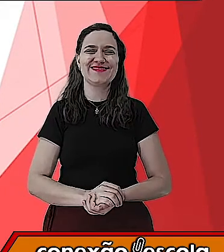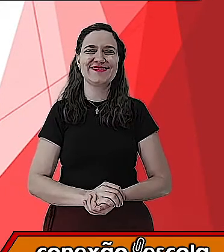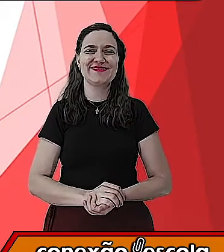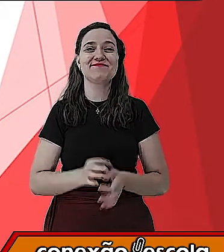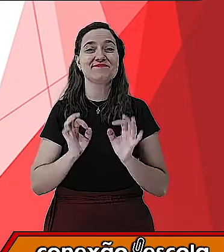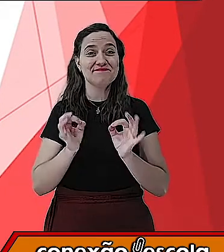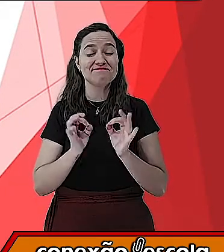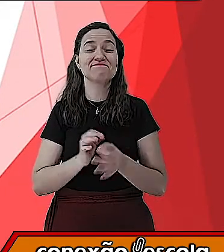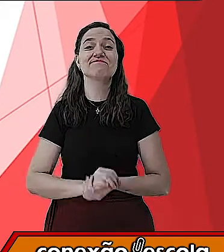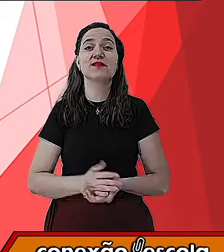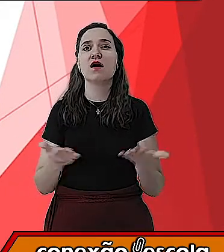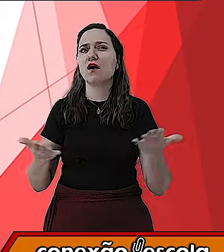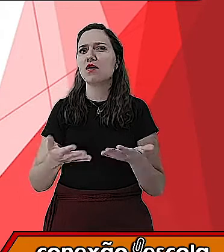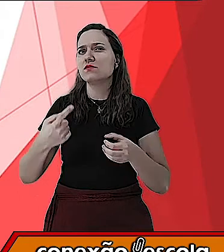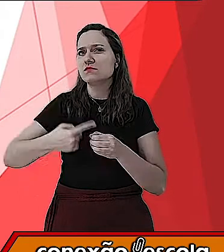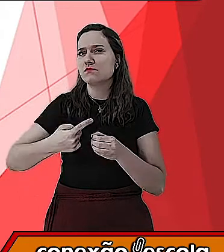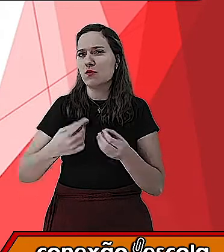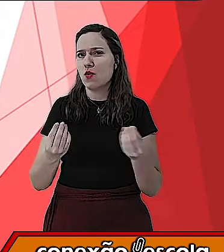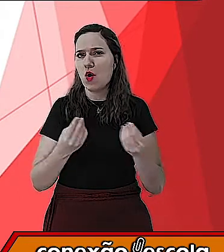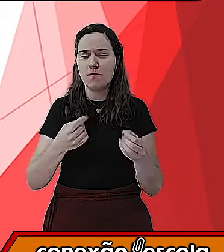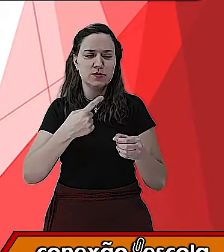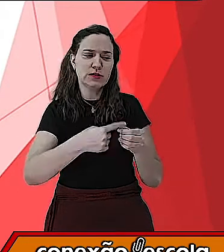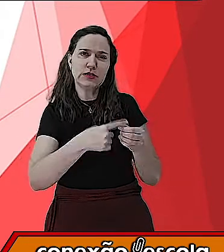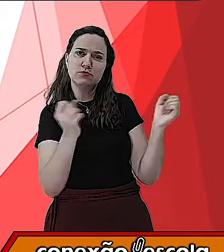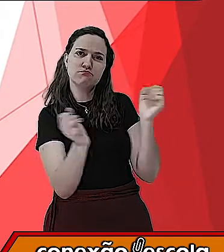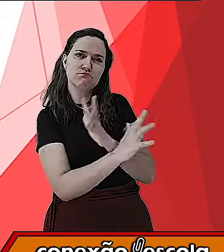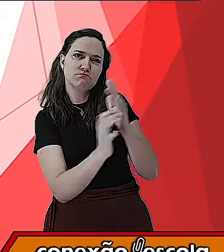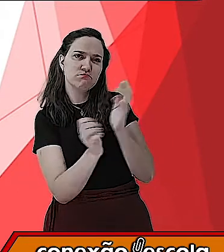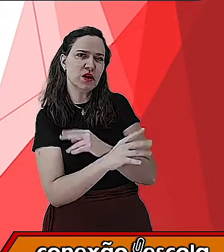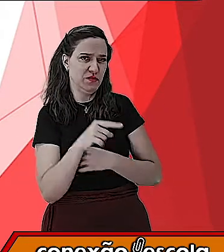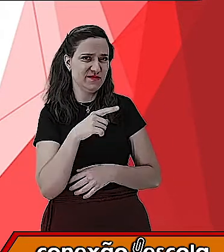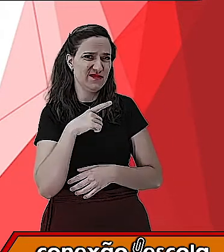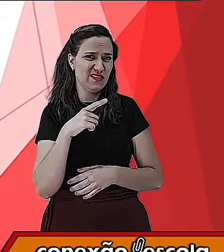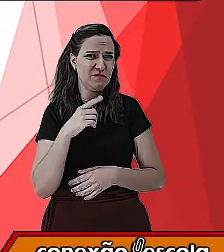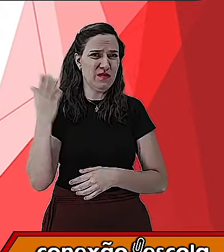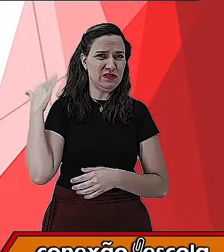Tá bom, tia Isabela. E a cidade? Será que mudou